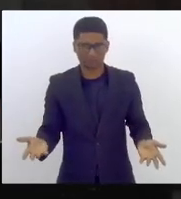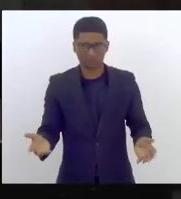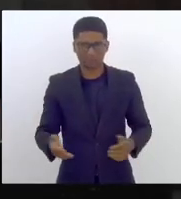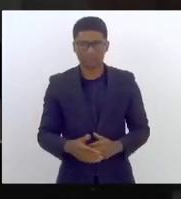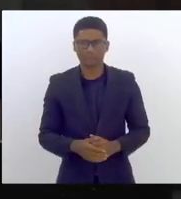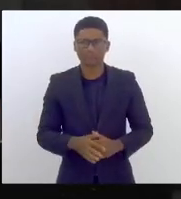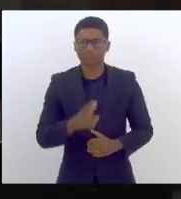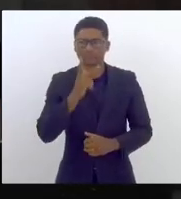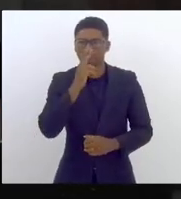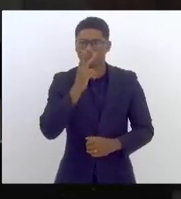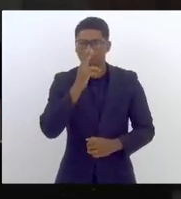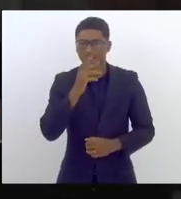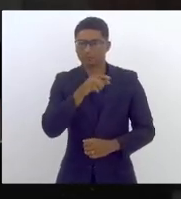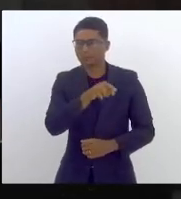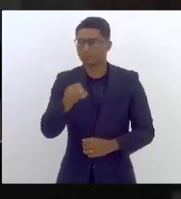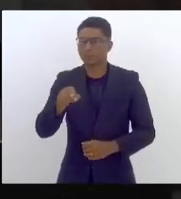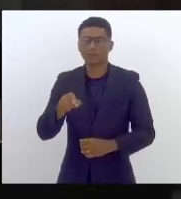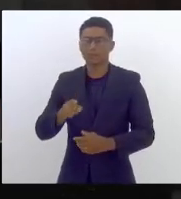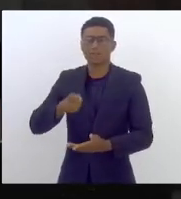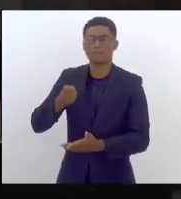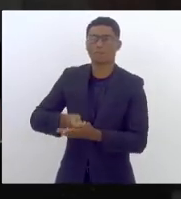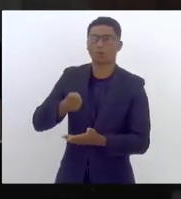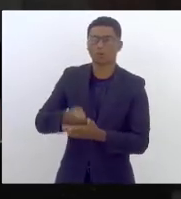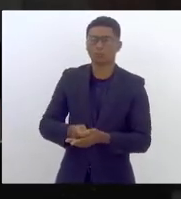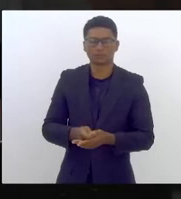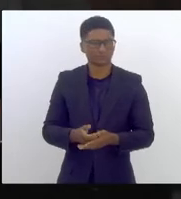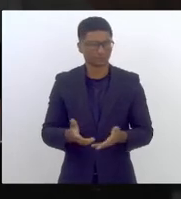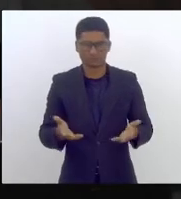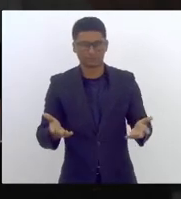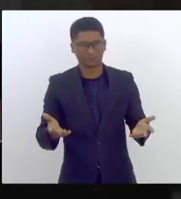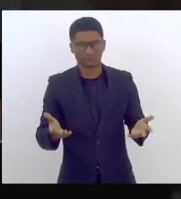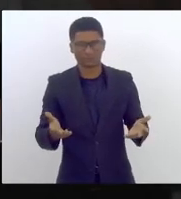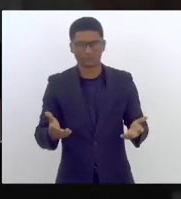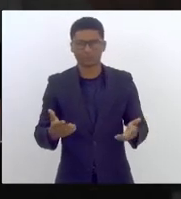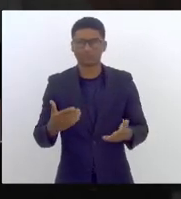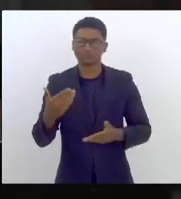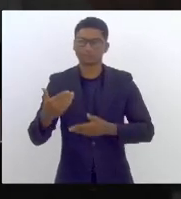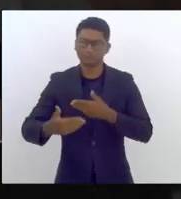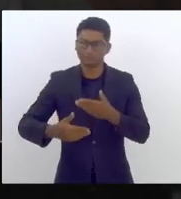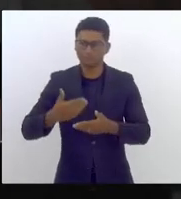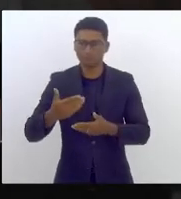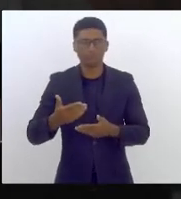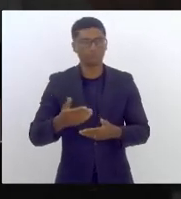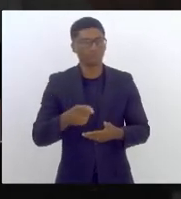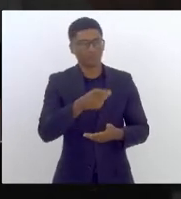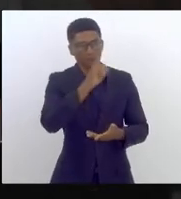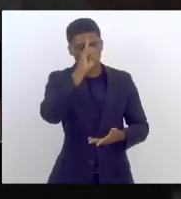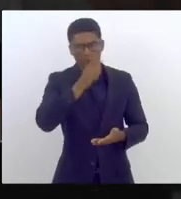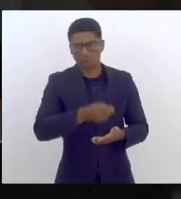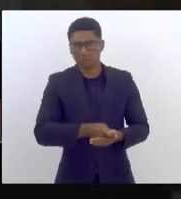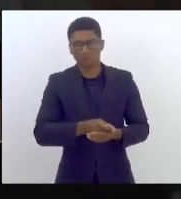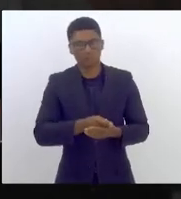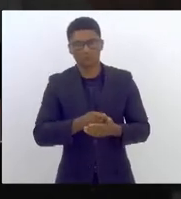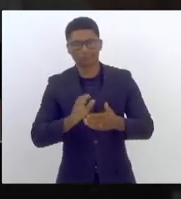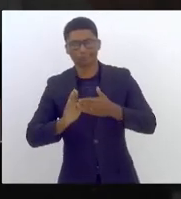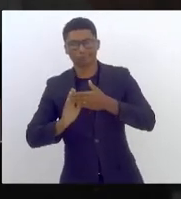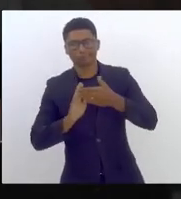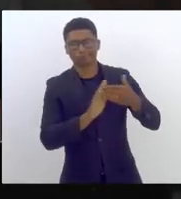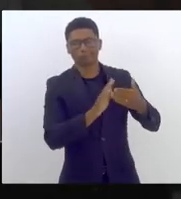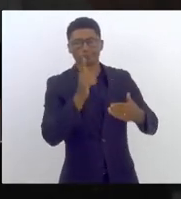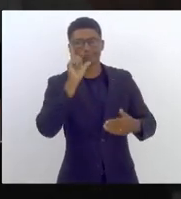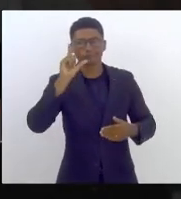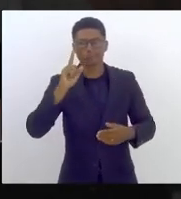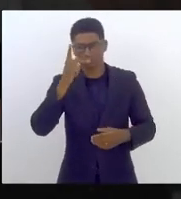tinha defendido A medida foi rechaçada por todos aqueles que precisam do